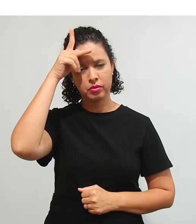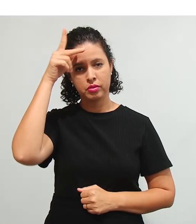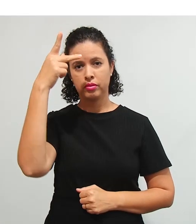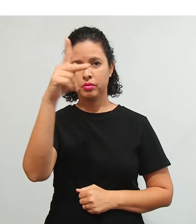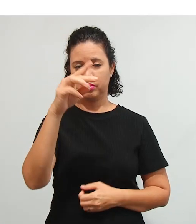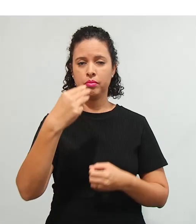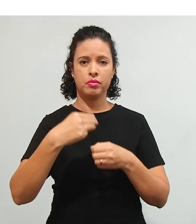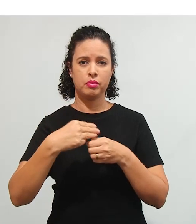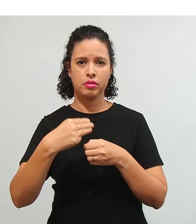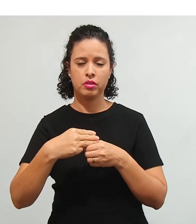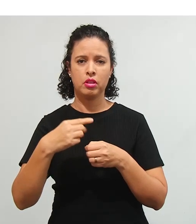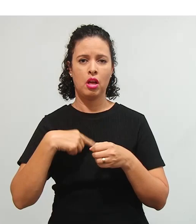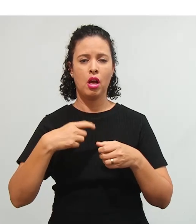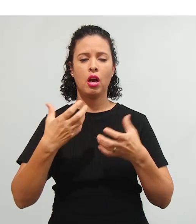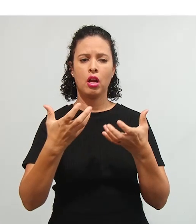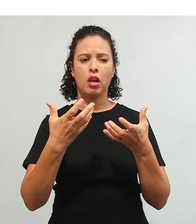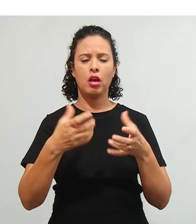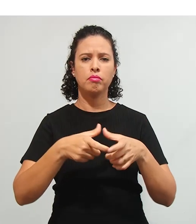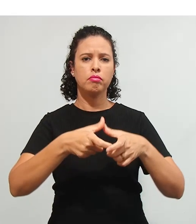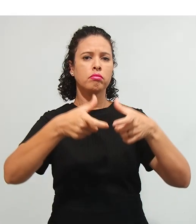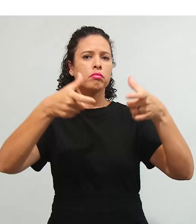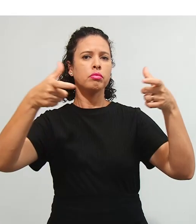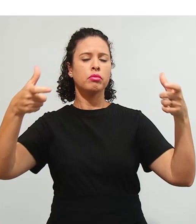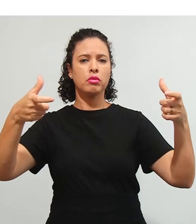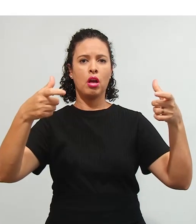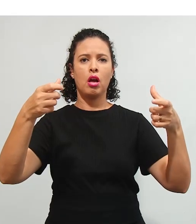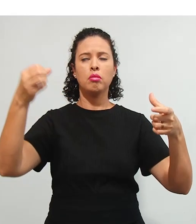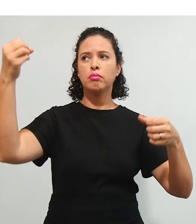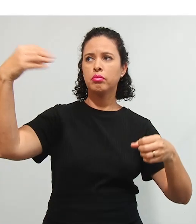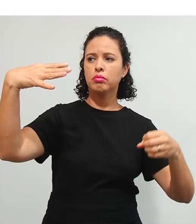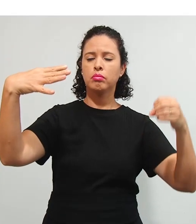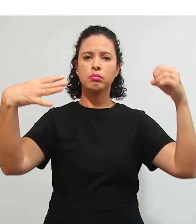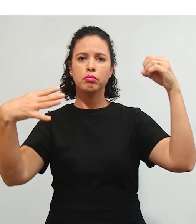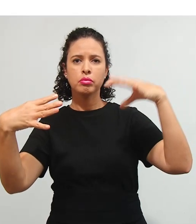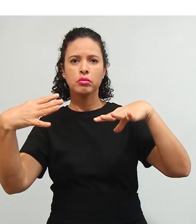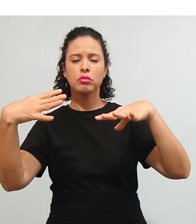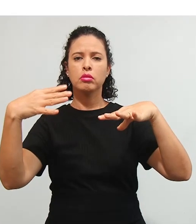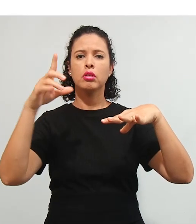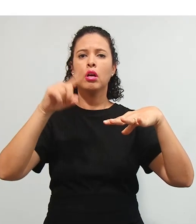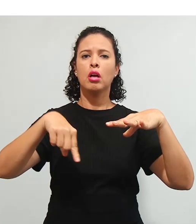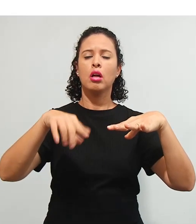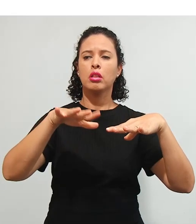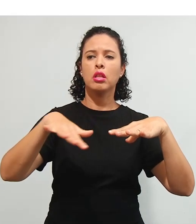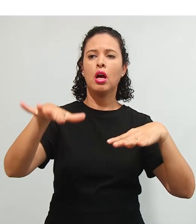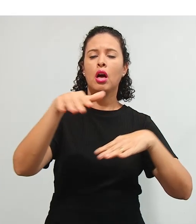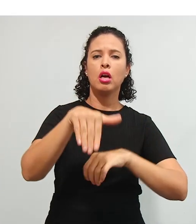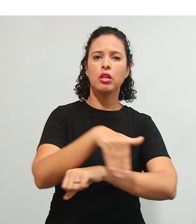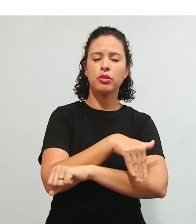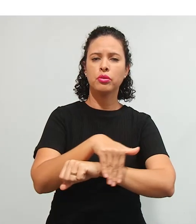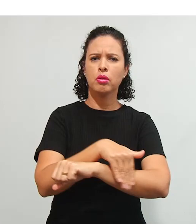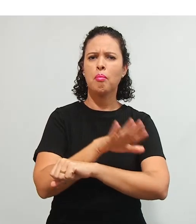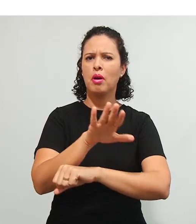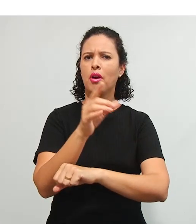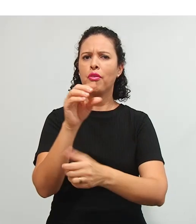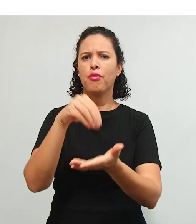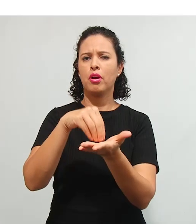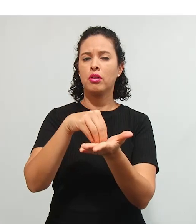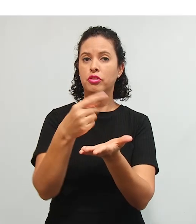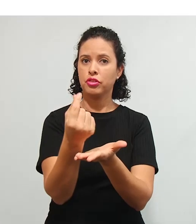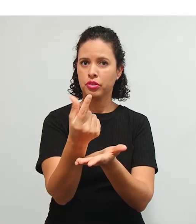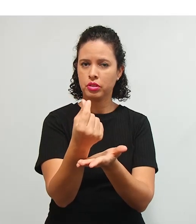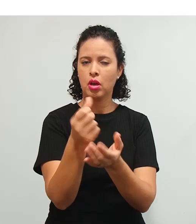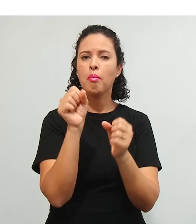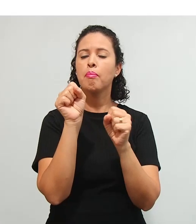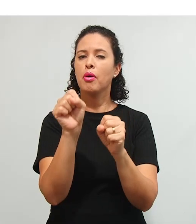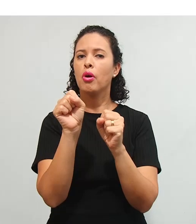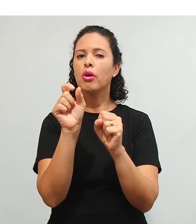município quer fazer ampliação da iluminação pública, só que ela não dispõe desse recurso. O que ela pode fazer? Ela pode